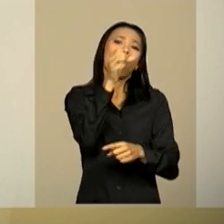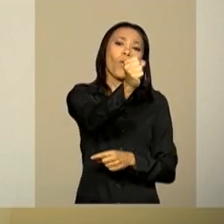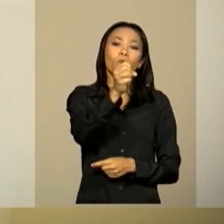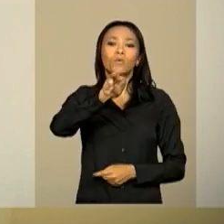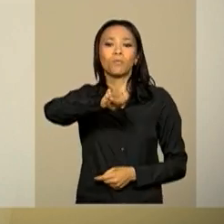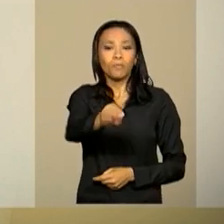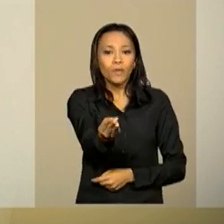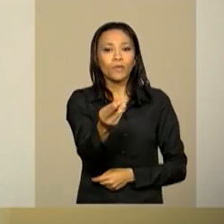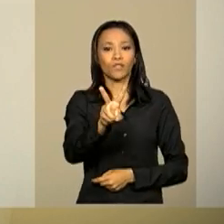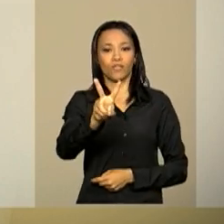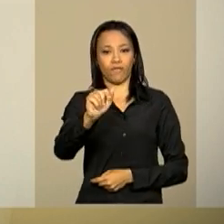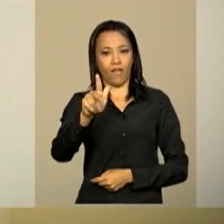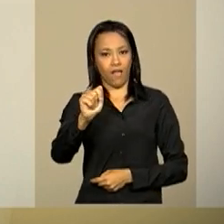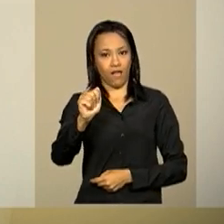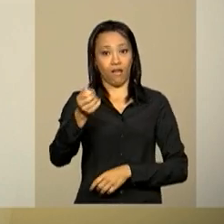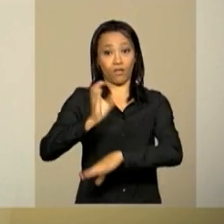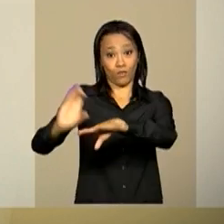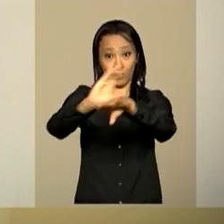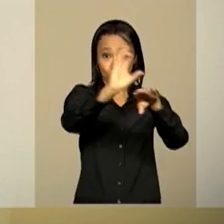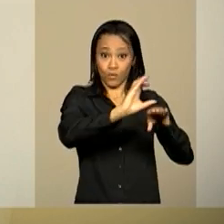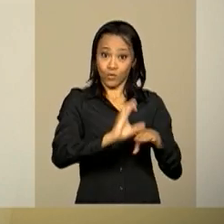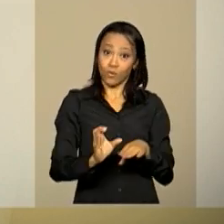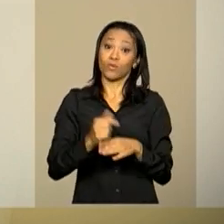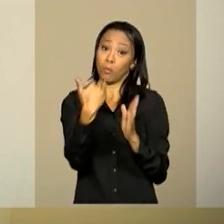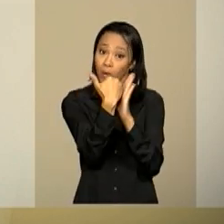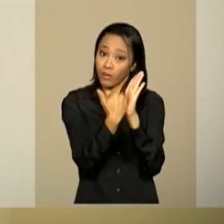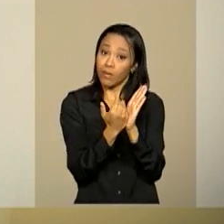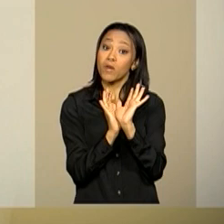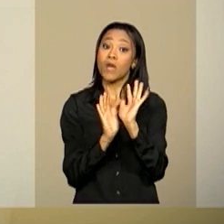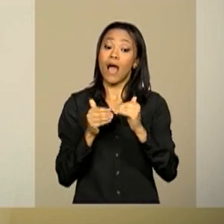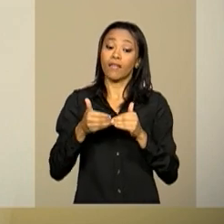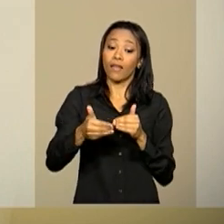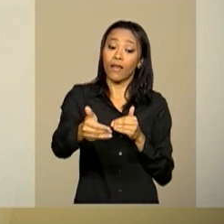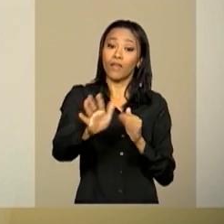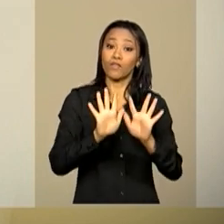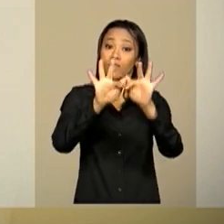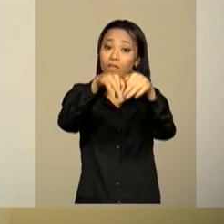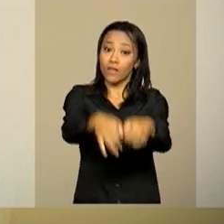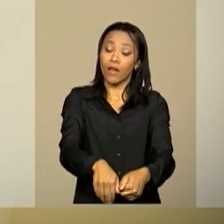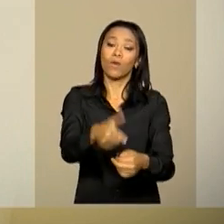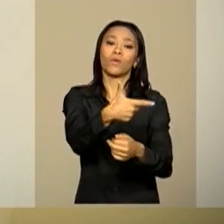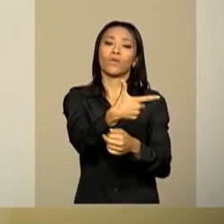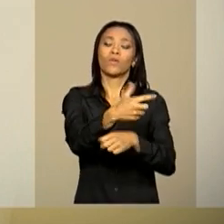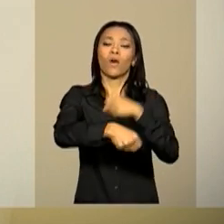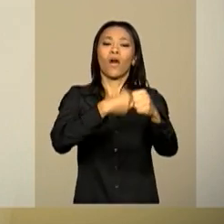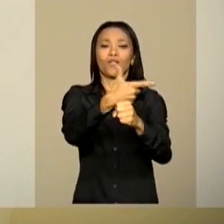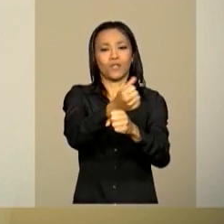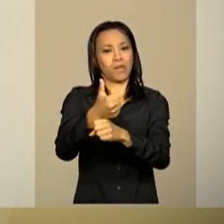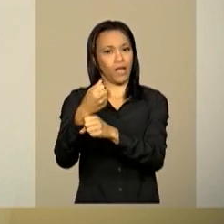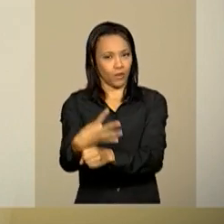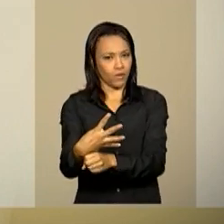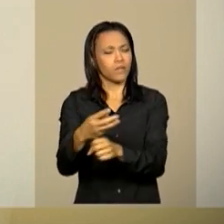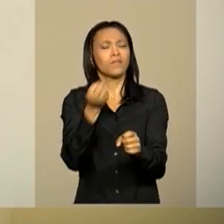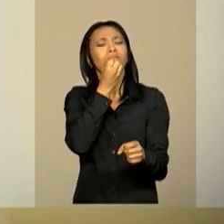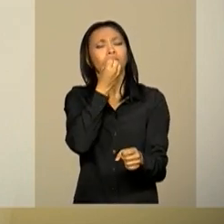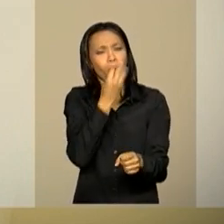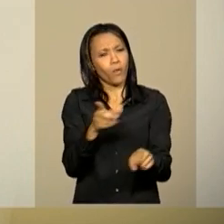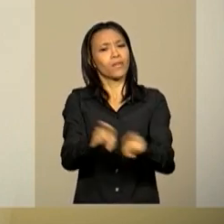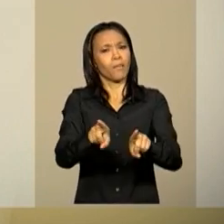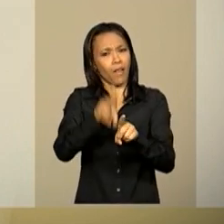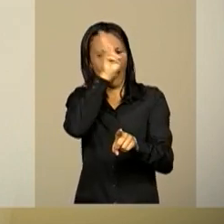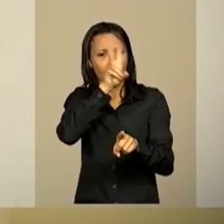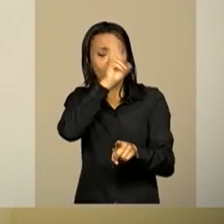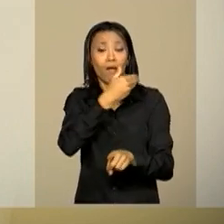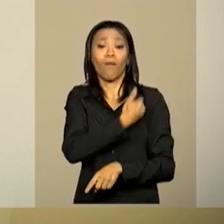milhões de vagas nos cursos do Pronatec no final do ano de 2014 é bom lembrar Luciano que o governo